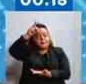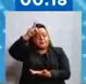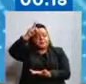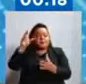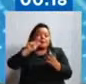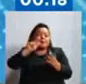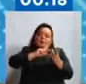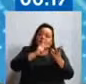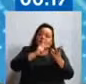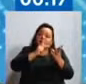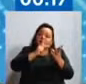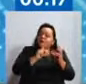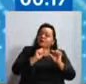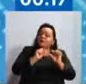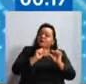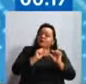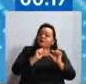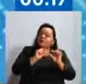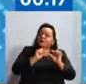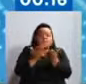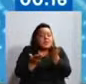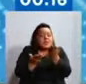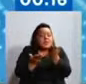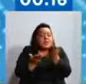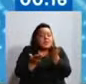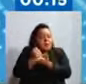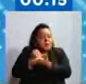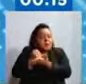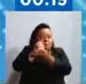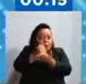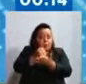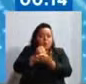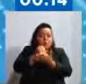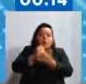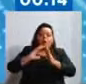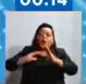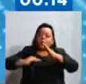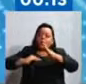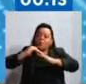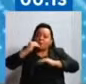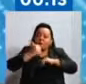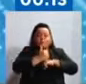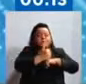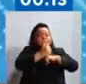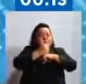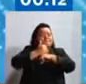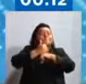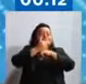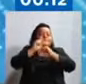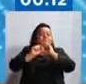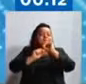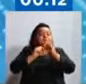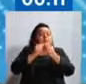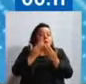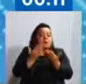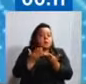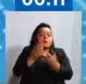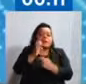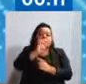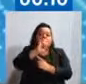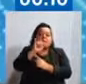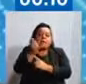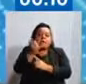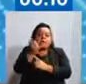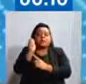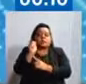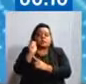Vamos dar todo o incentivo, todo o apoio aos nossos profissionais na área da educação. Voltar o EJA, voltar